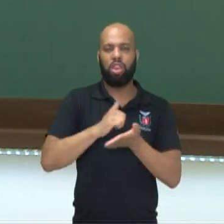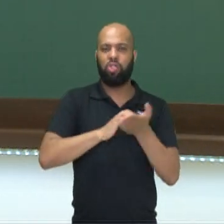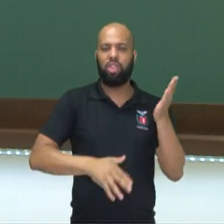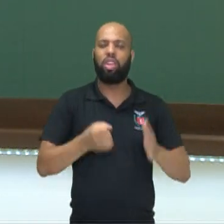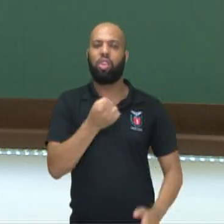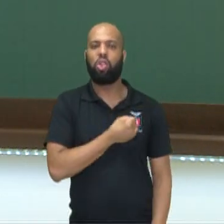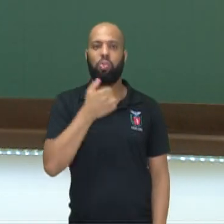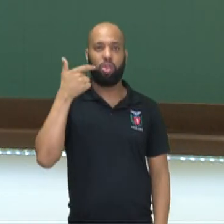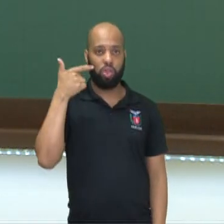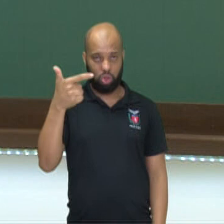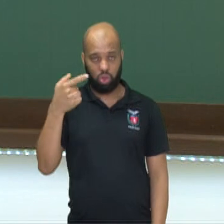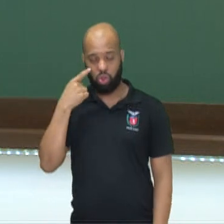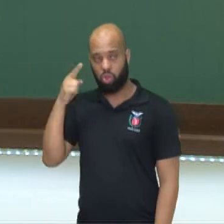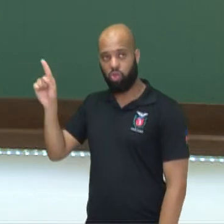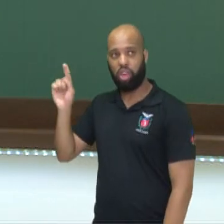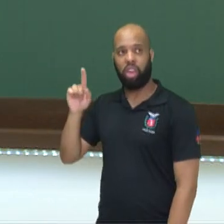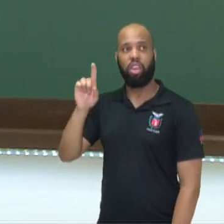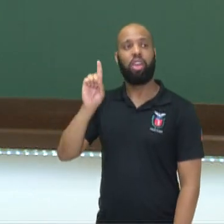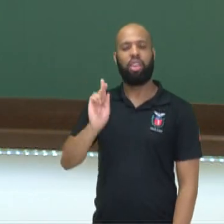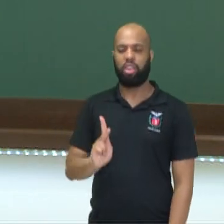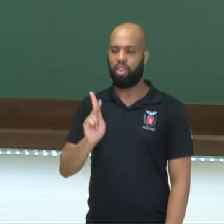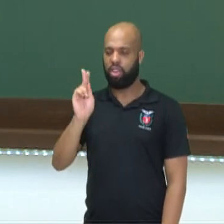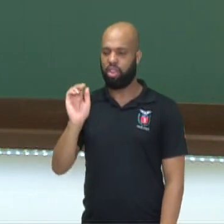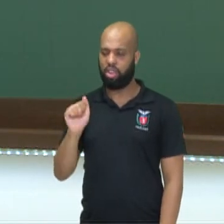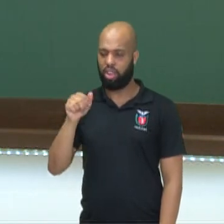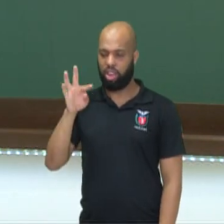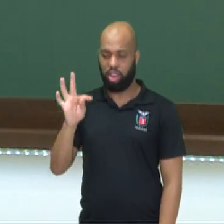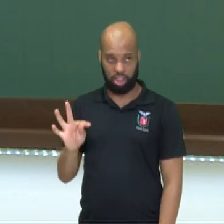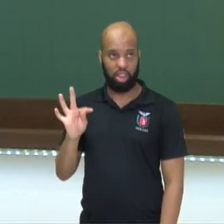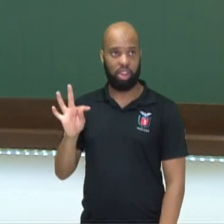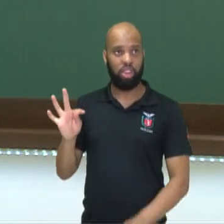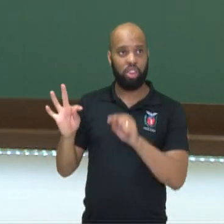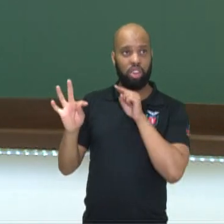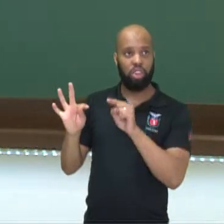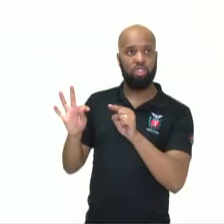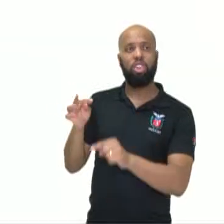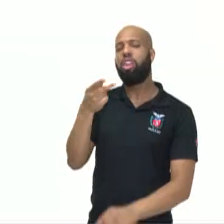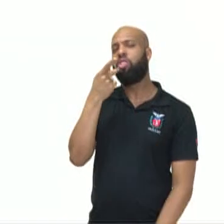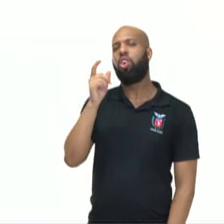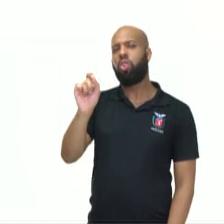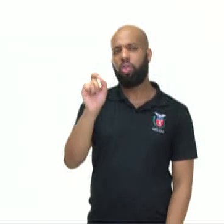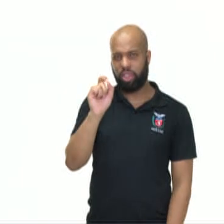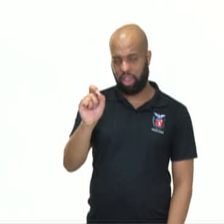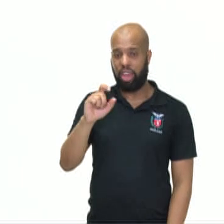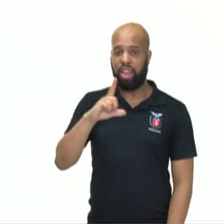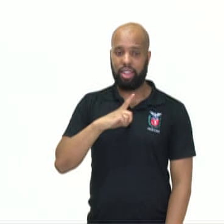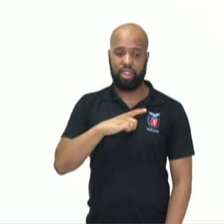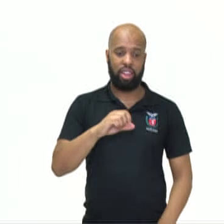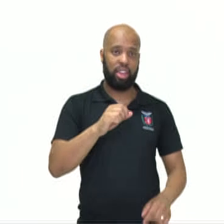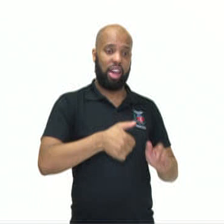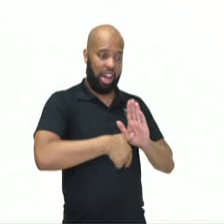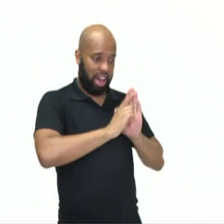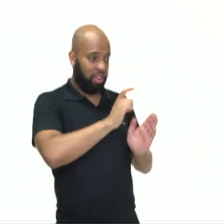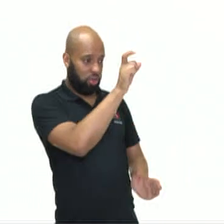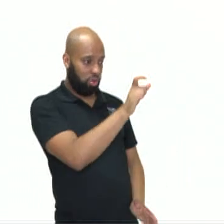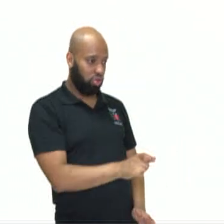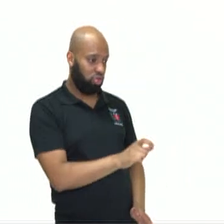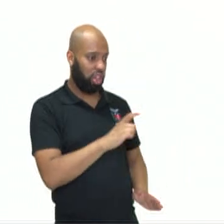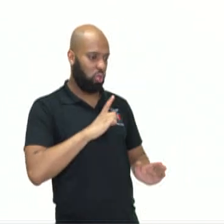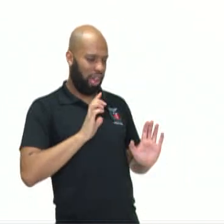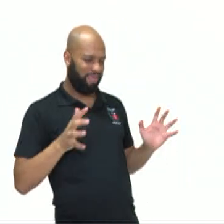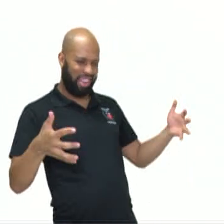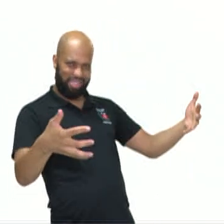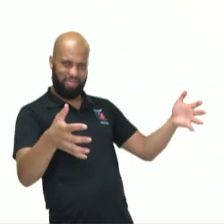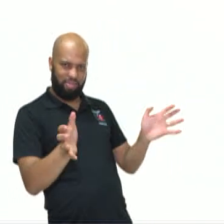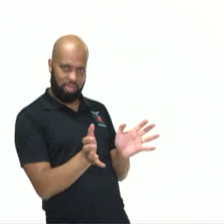Vamos pensar isso a partir de mais uma atividade, nossa última atividade de hoje. Kant desloca o sujeito da periferia do